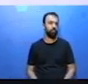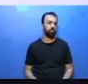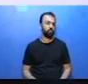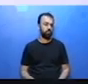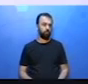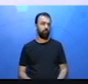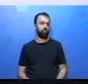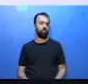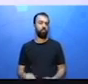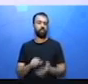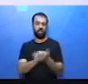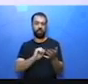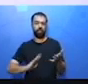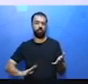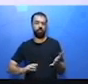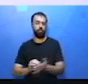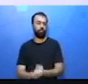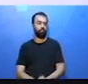Vamos para a prática.